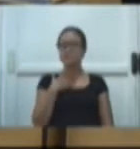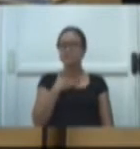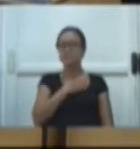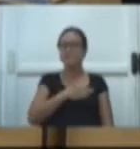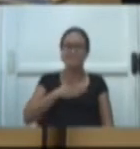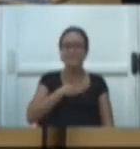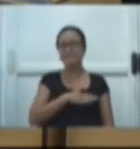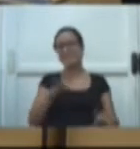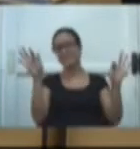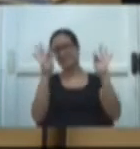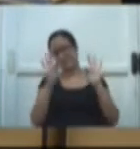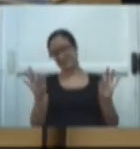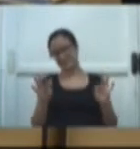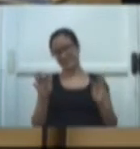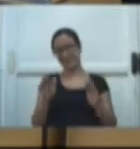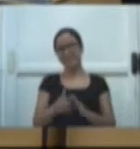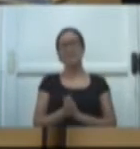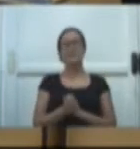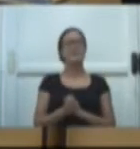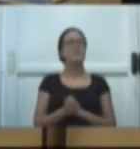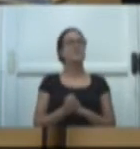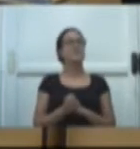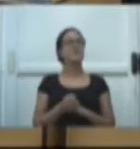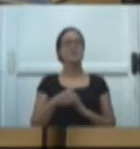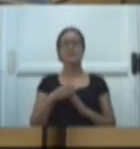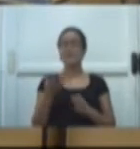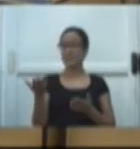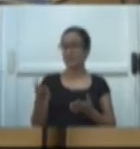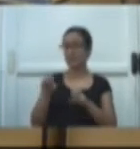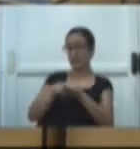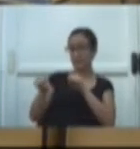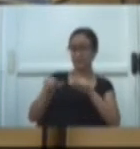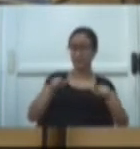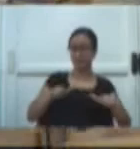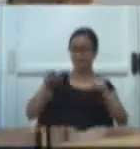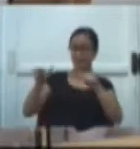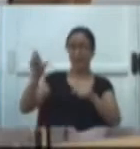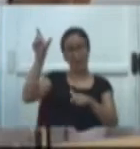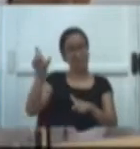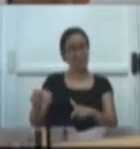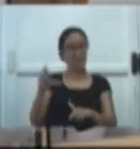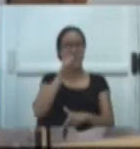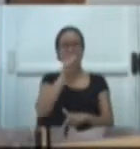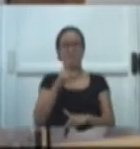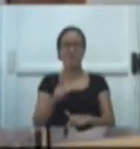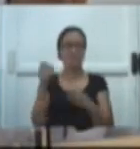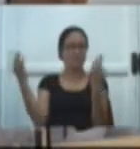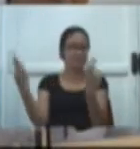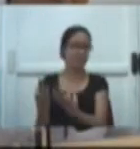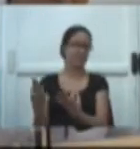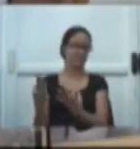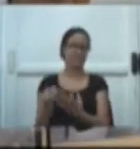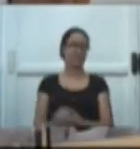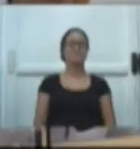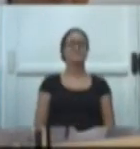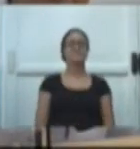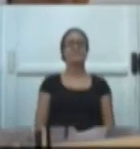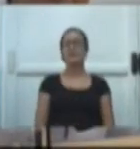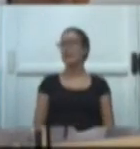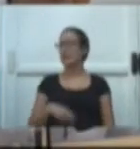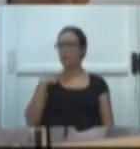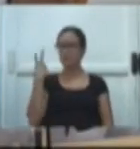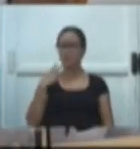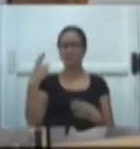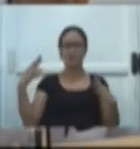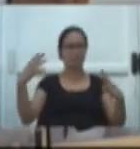de cidadão limeirense, assim como todos os colegas aqui, os que te conhecem, e todos falam que, né, a honra,